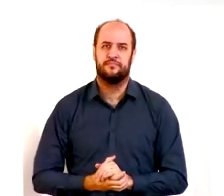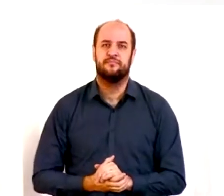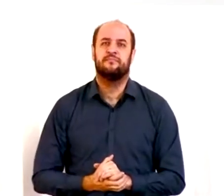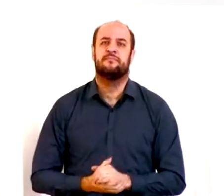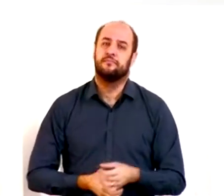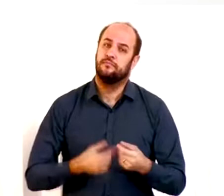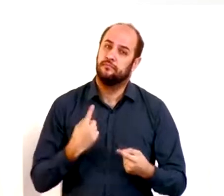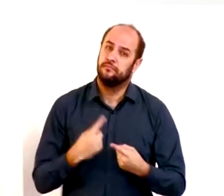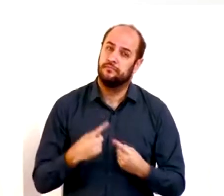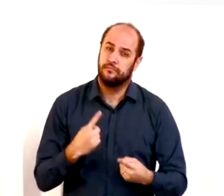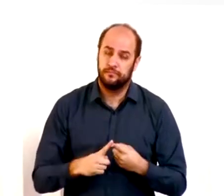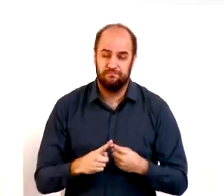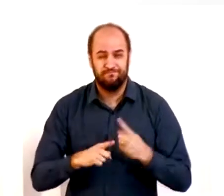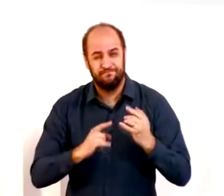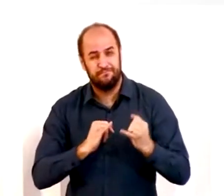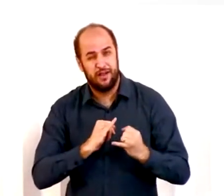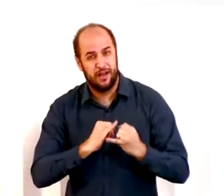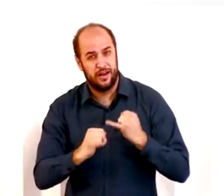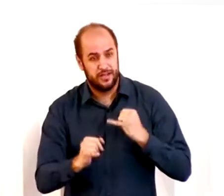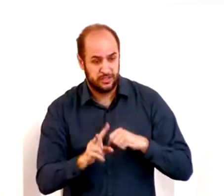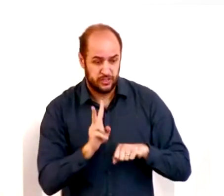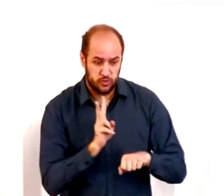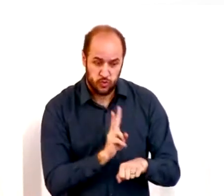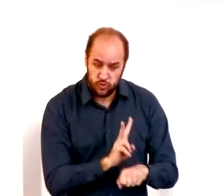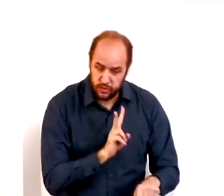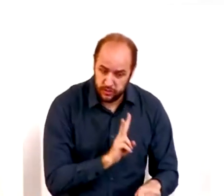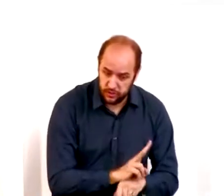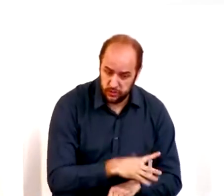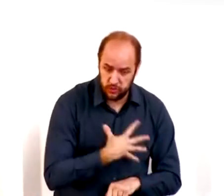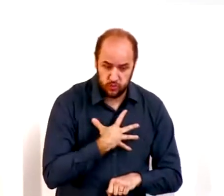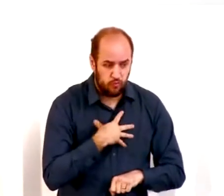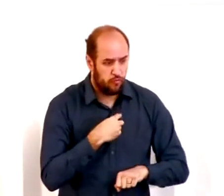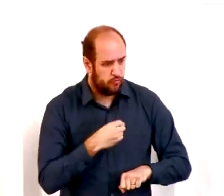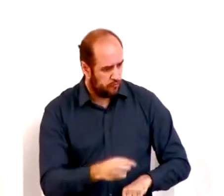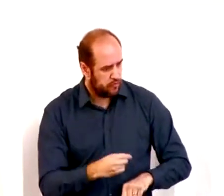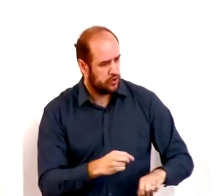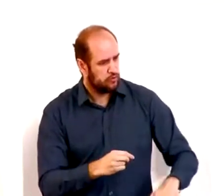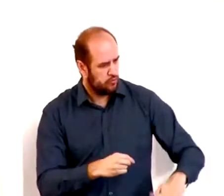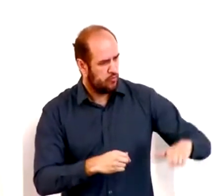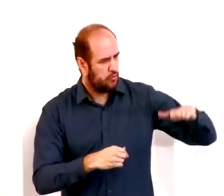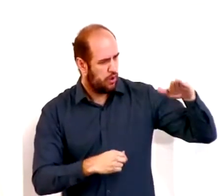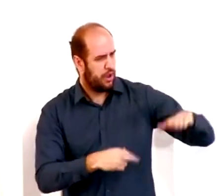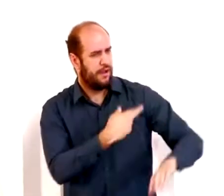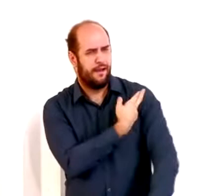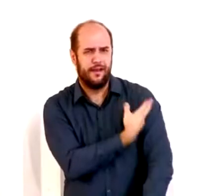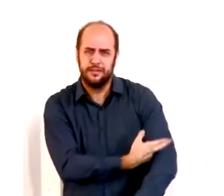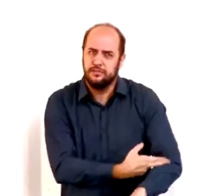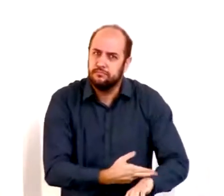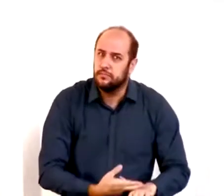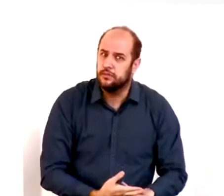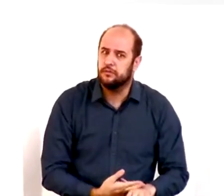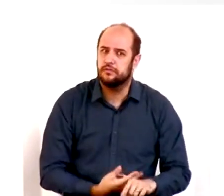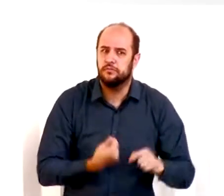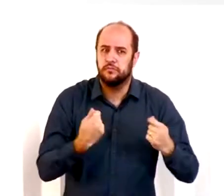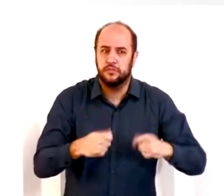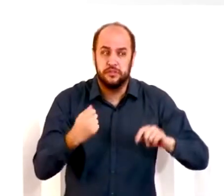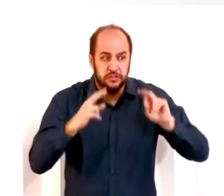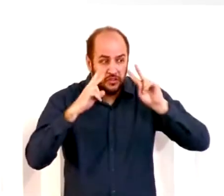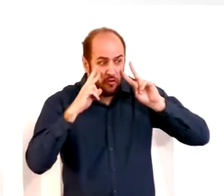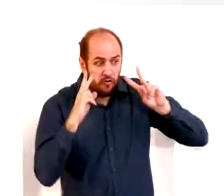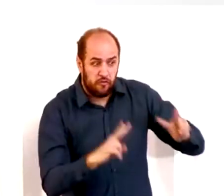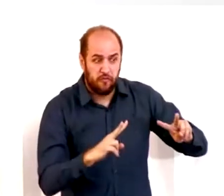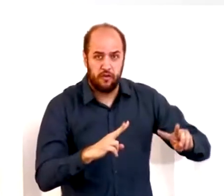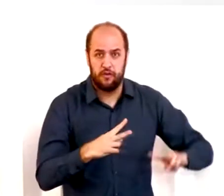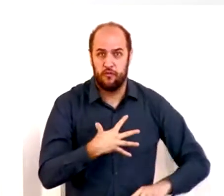ele parece, olhando aqui, criando os filhos sob disciplina com todo o respeito. E é preciso que se veja na